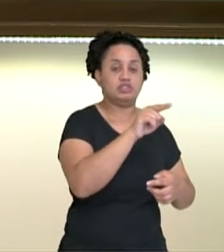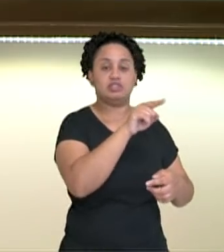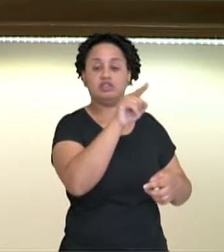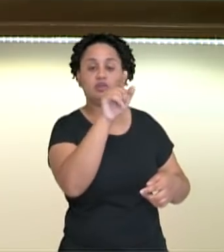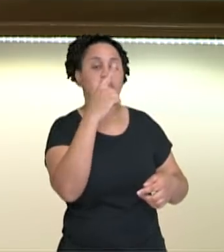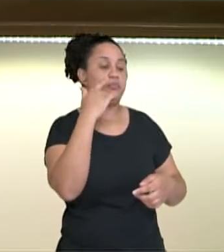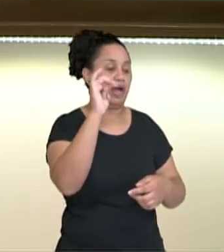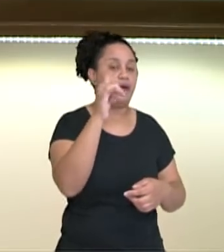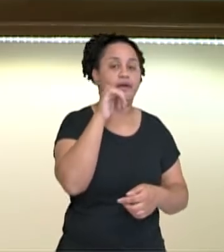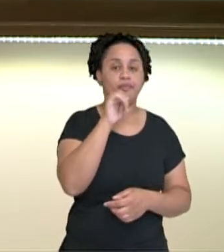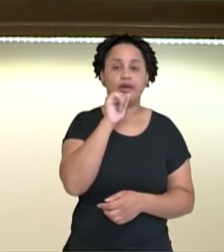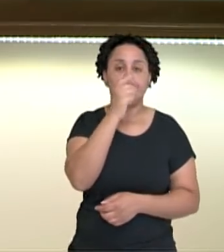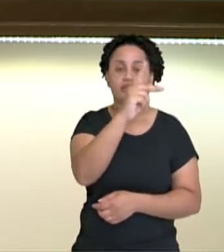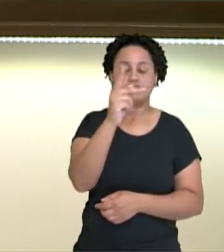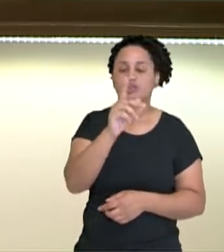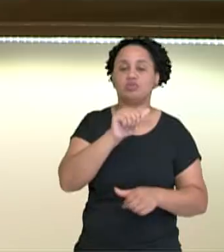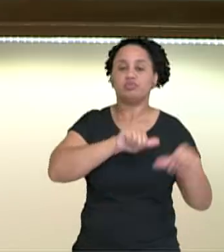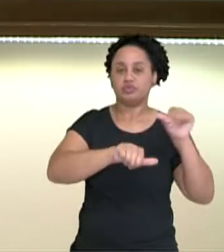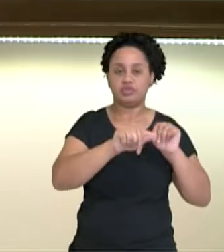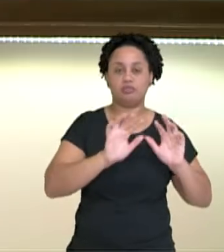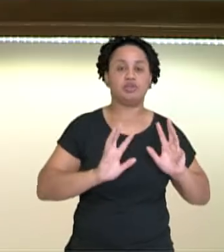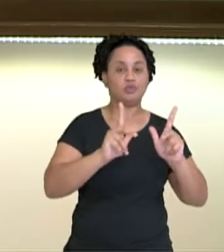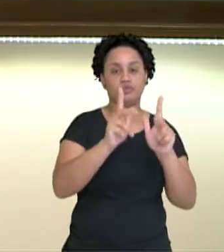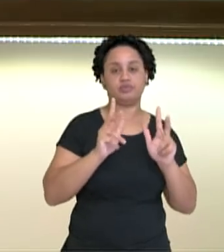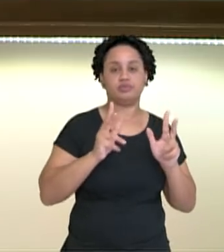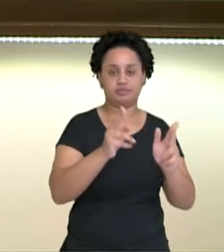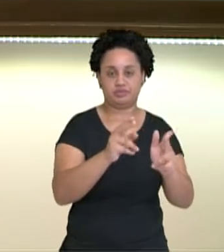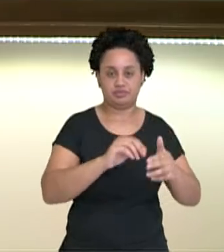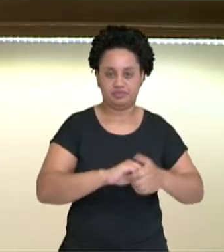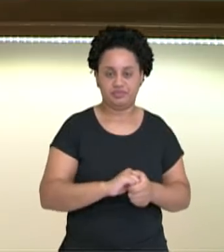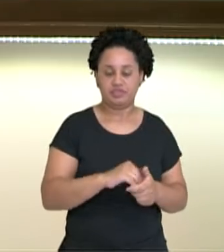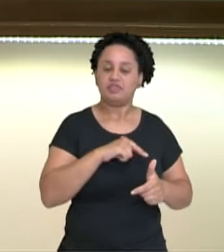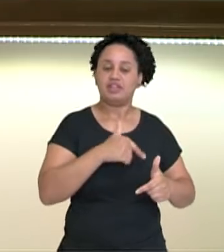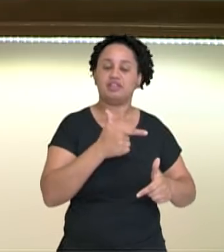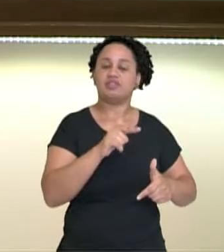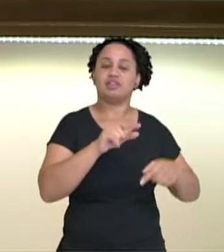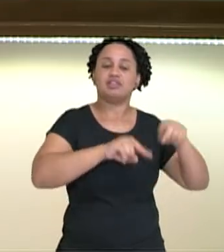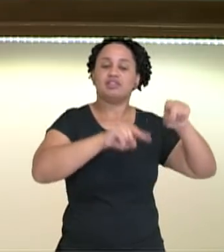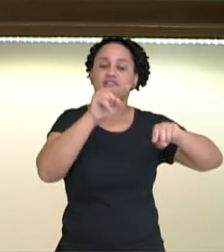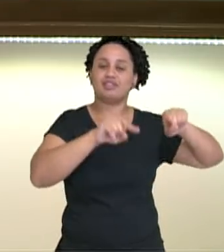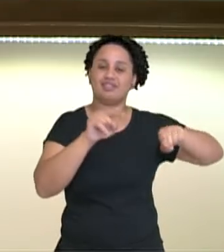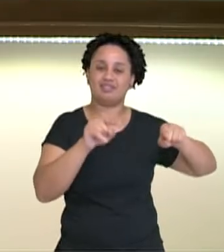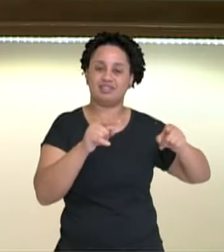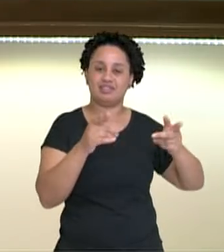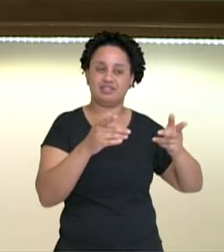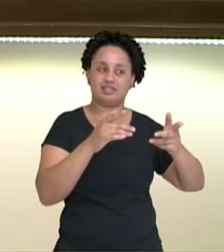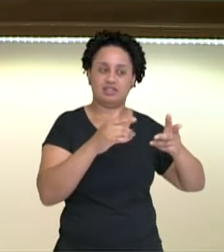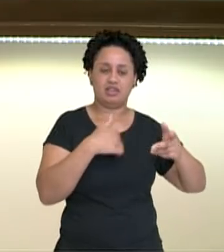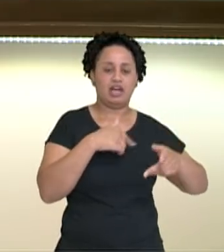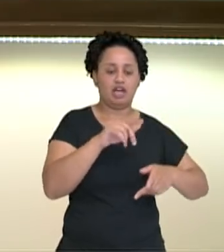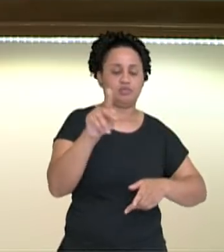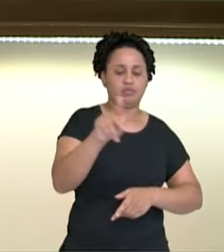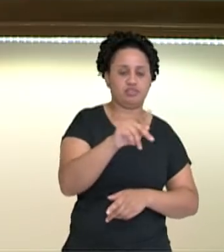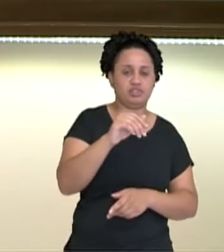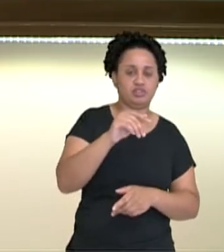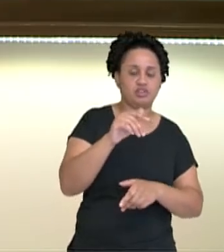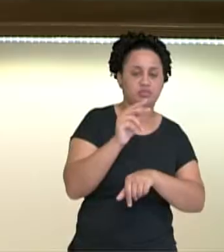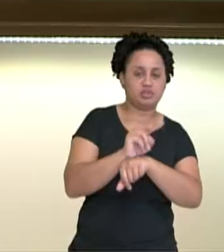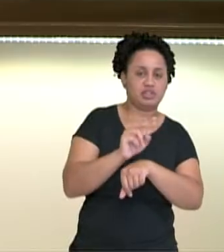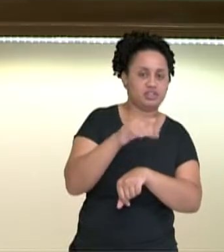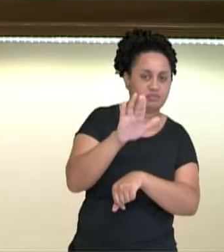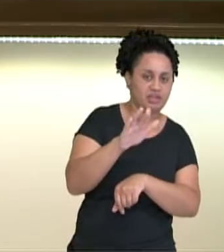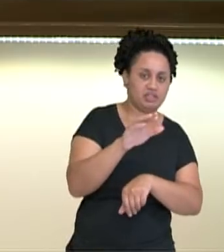o seu pai, para sua mãe. Não vai mudar. Né? Não vai ter uma variação. Quer dizer, o professor protege mais, para o aluno protege